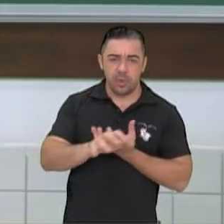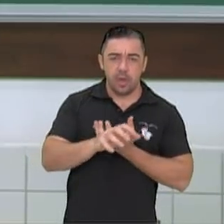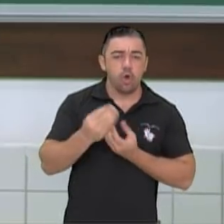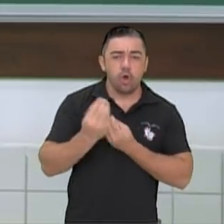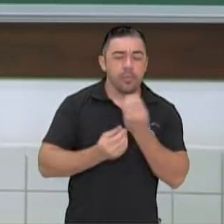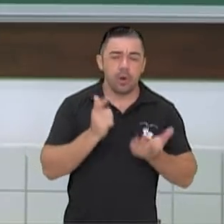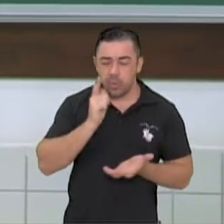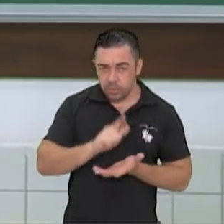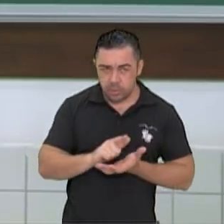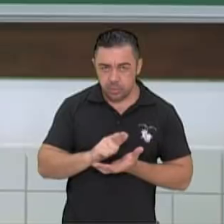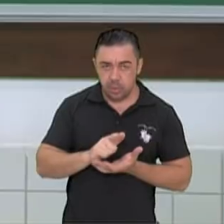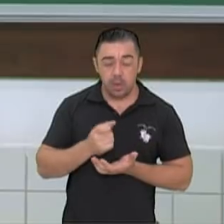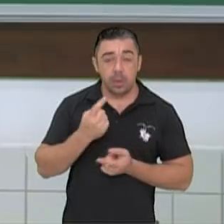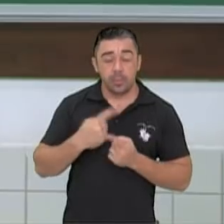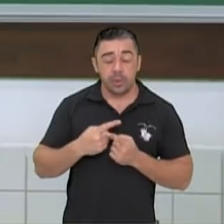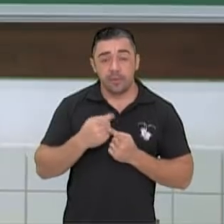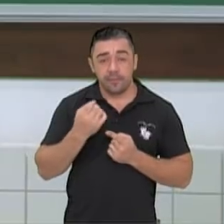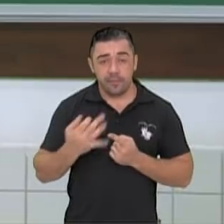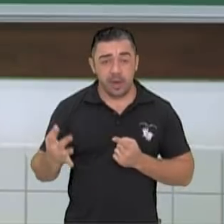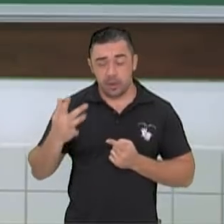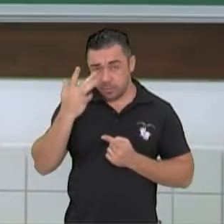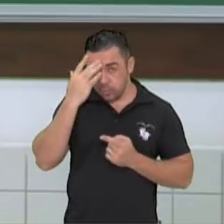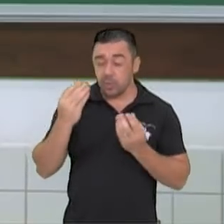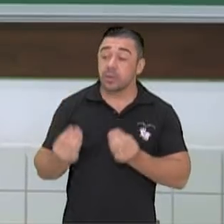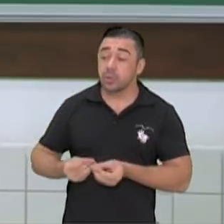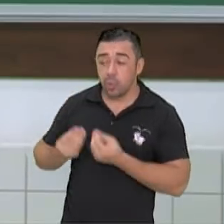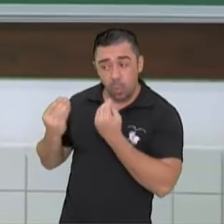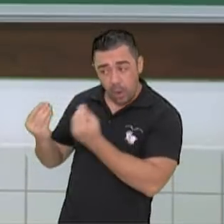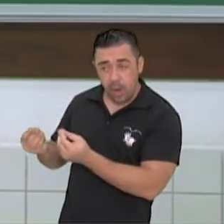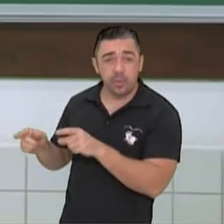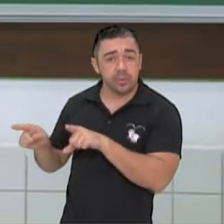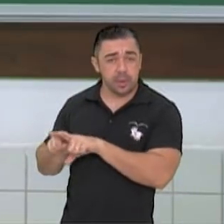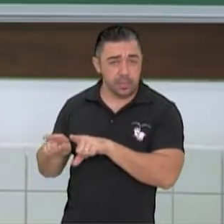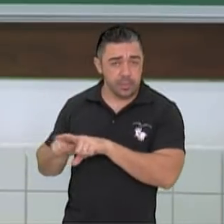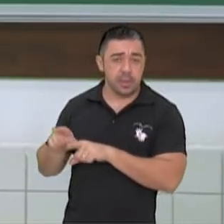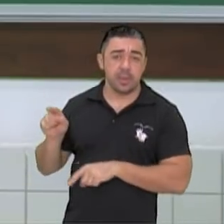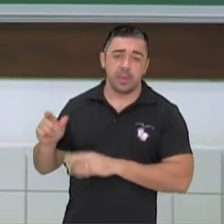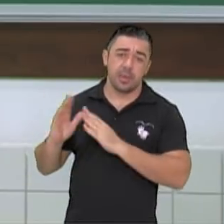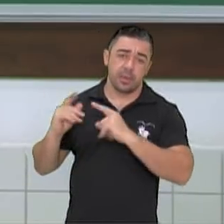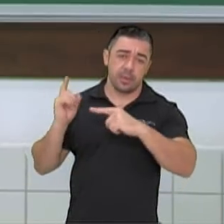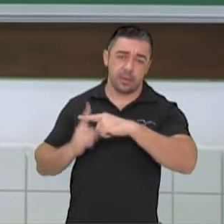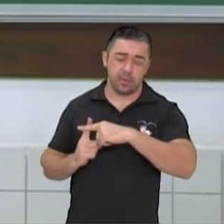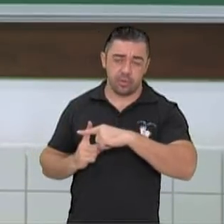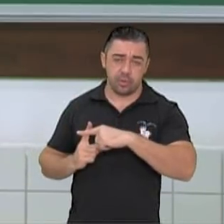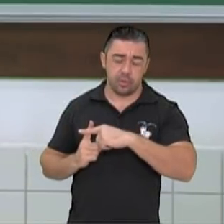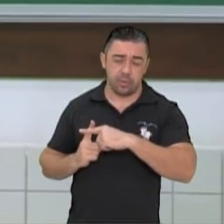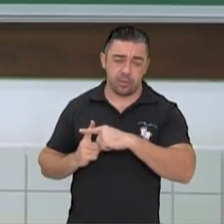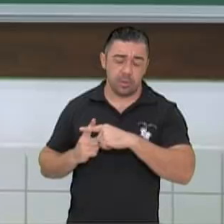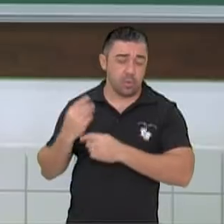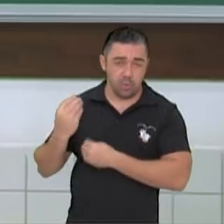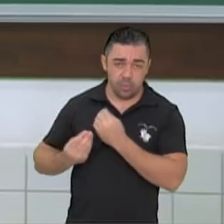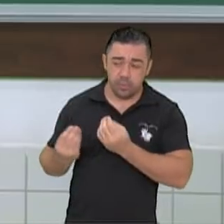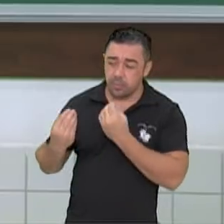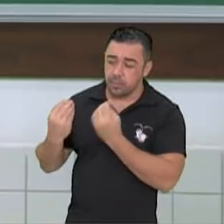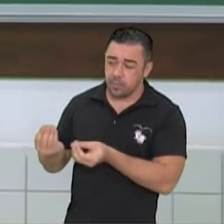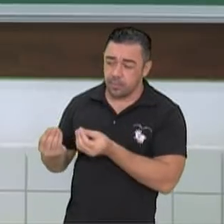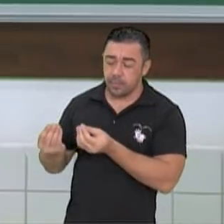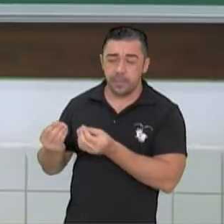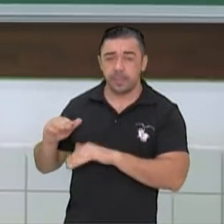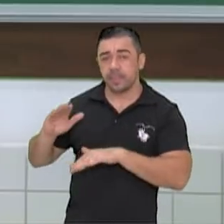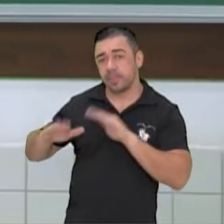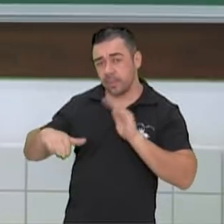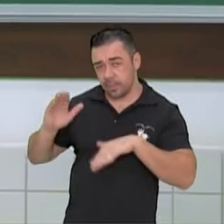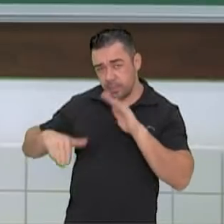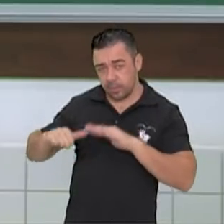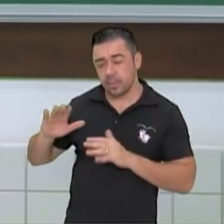isso? Muitos senhores feudais também doaram suas terras também à igreja, como dependendo da